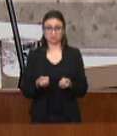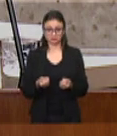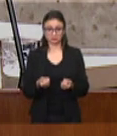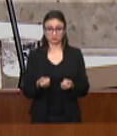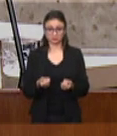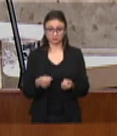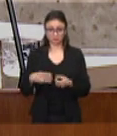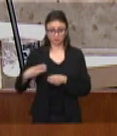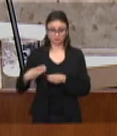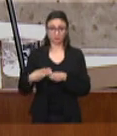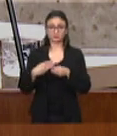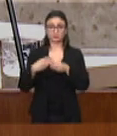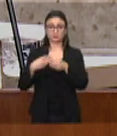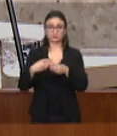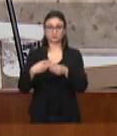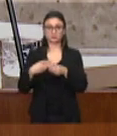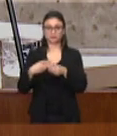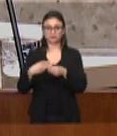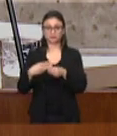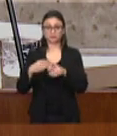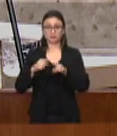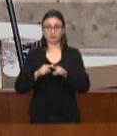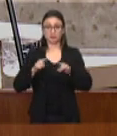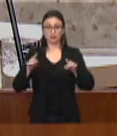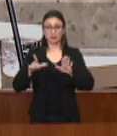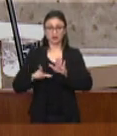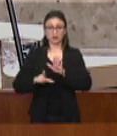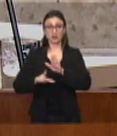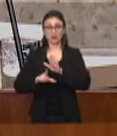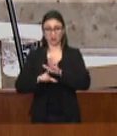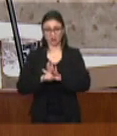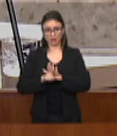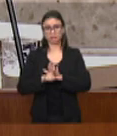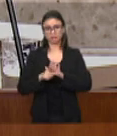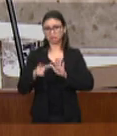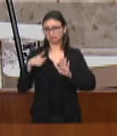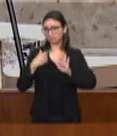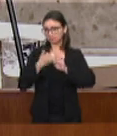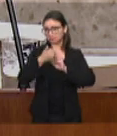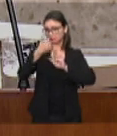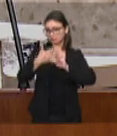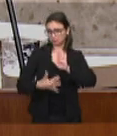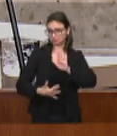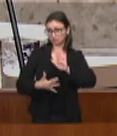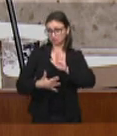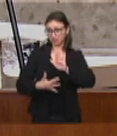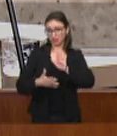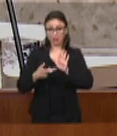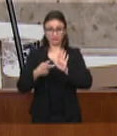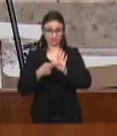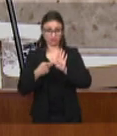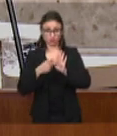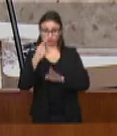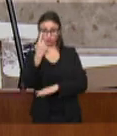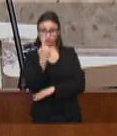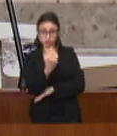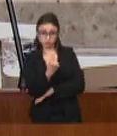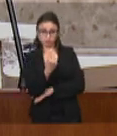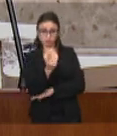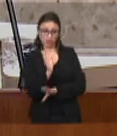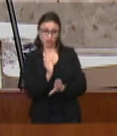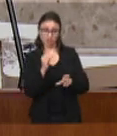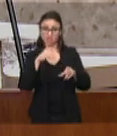entes municipais. Embora na lei haja menção a 5, na verdade, um deles, estando